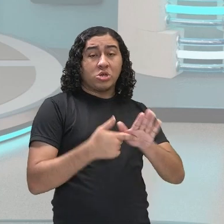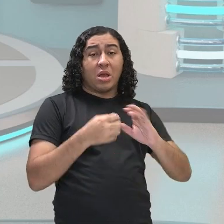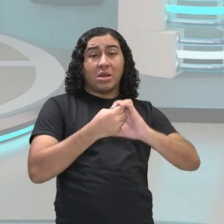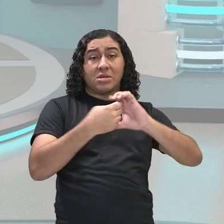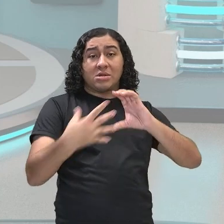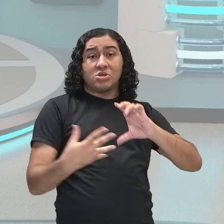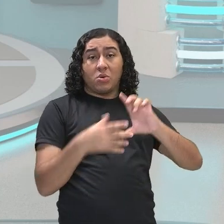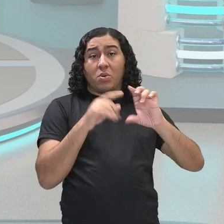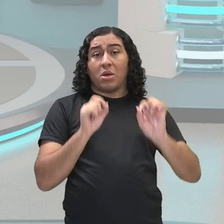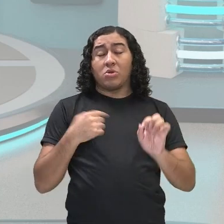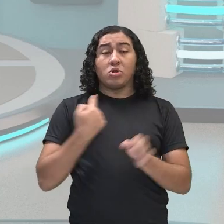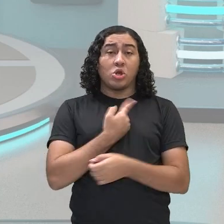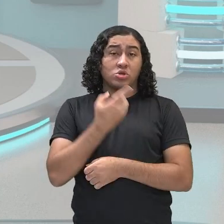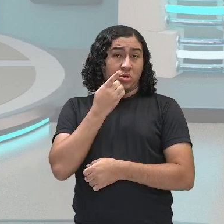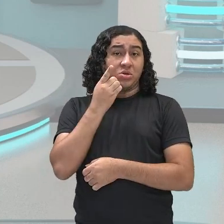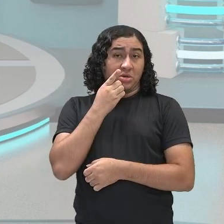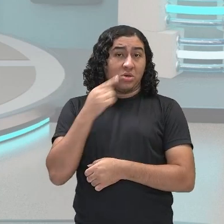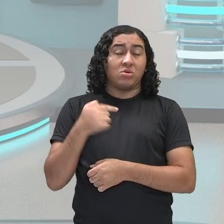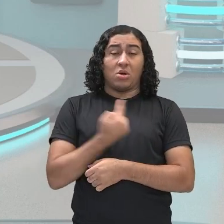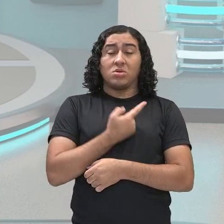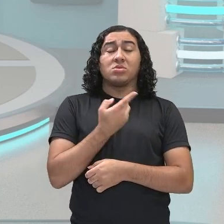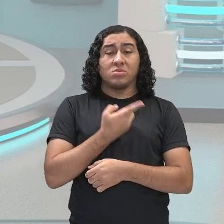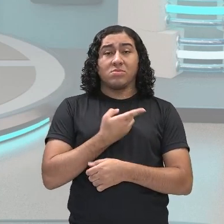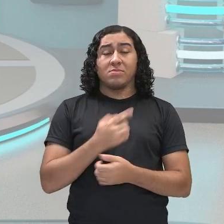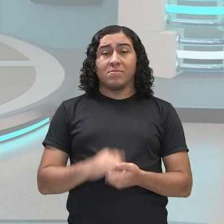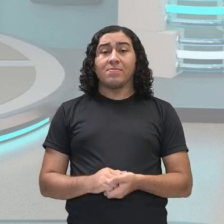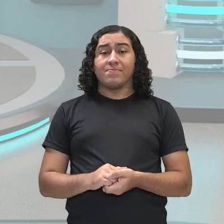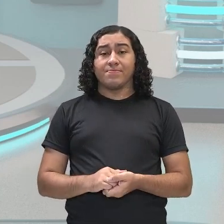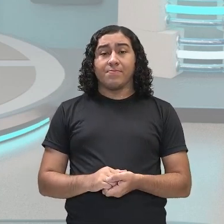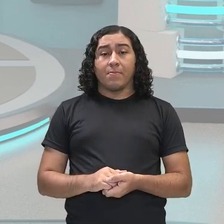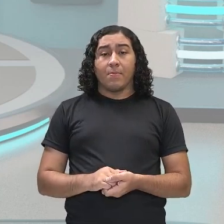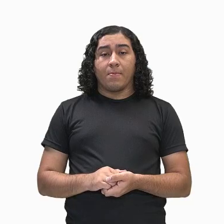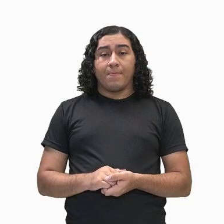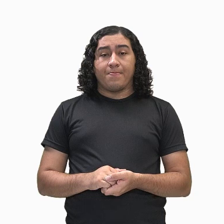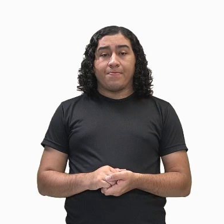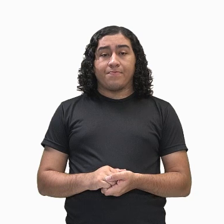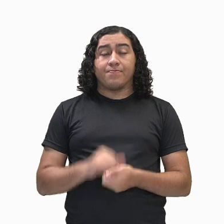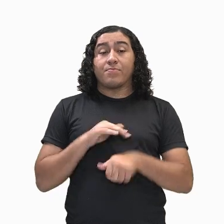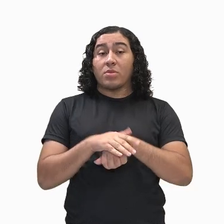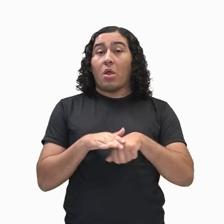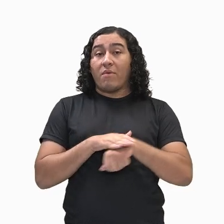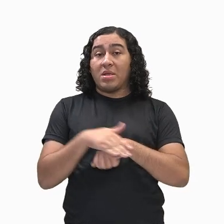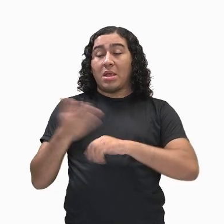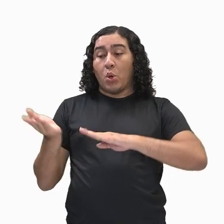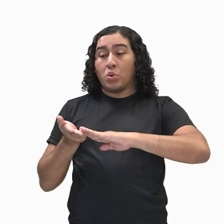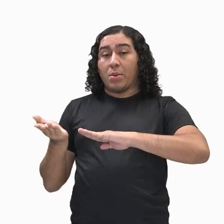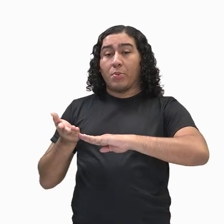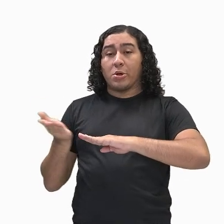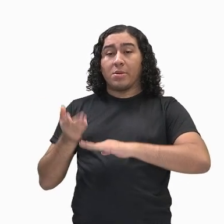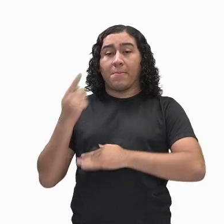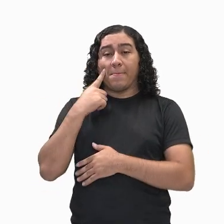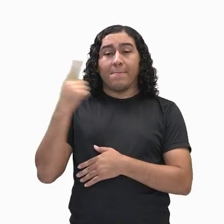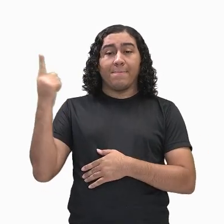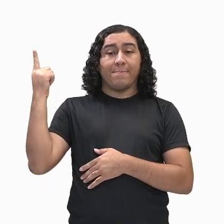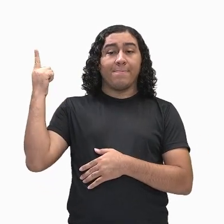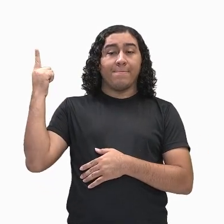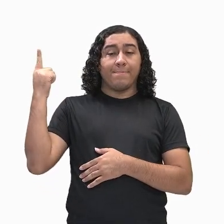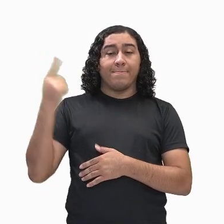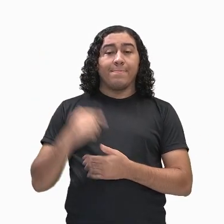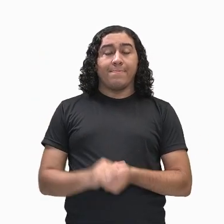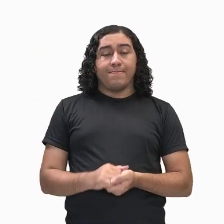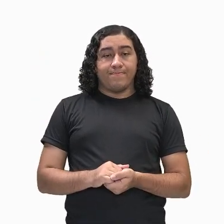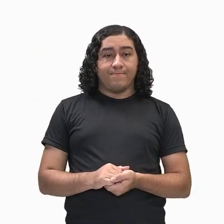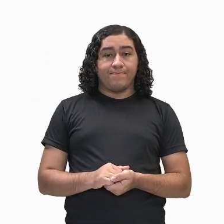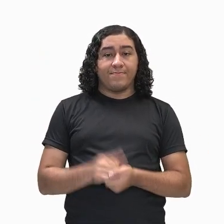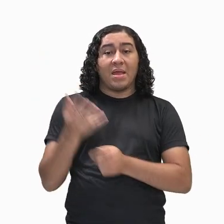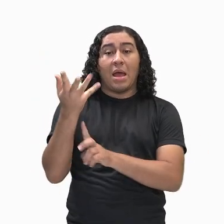elementos do nosso dia a dia, do nosso cotidiano. E a gente vai conversar sobre a arte contemporânea. As obras